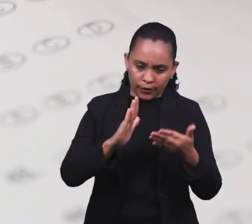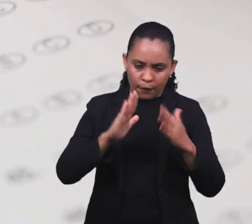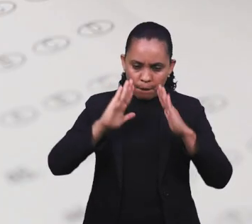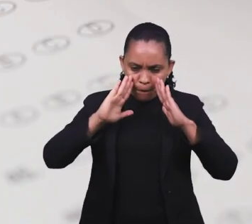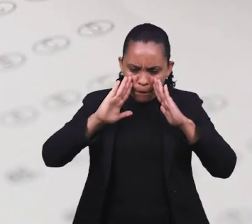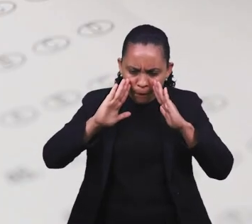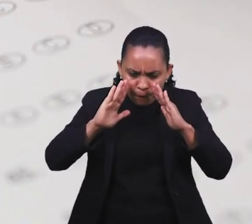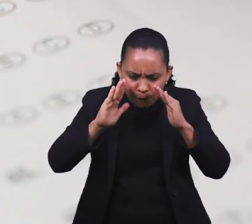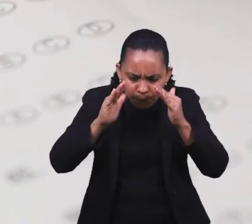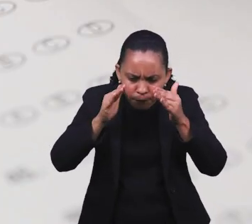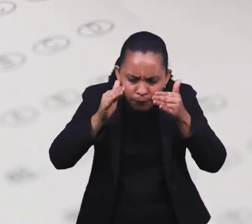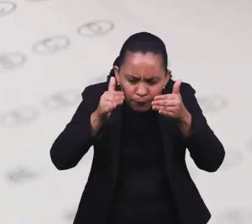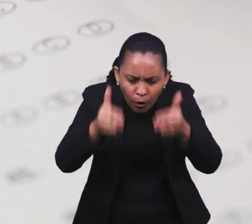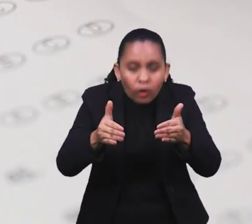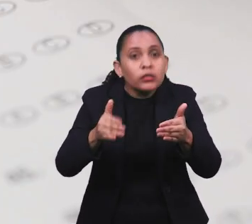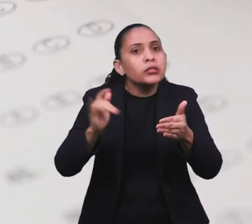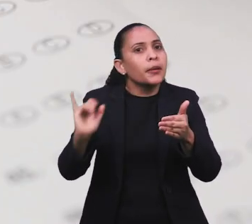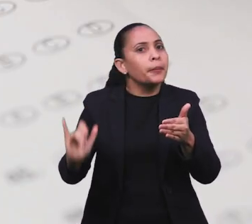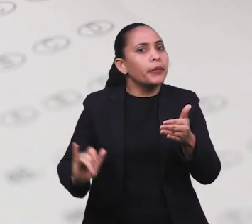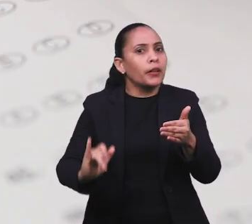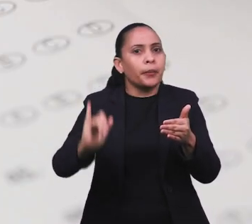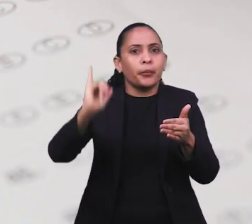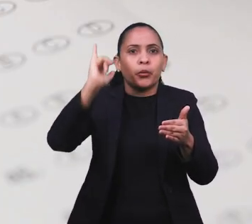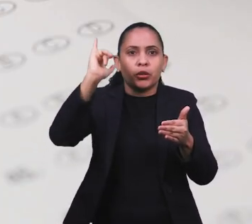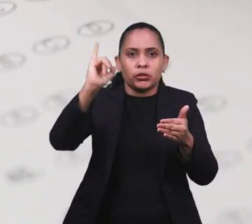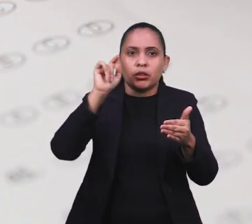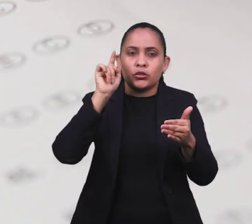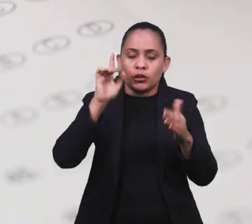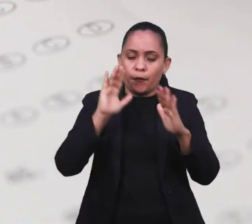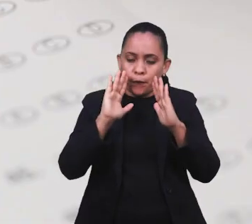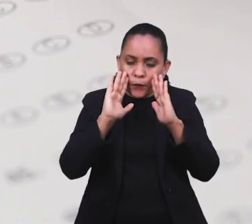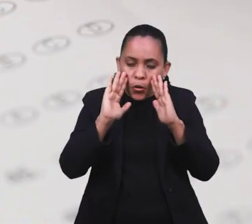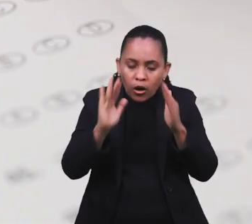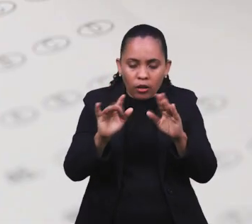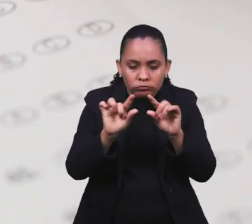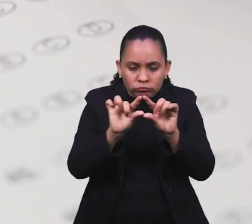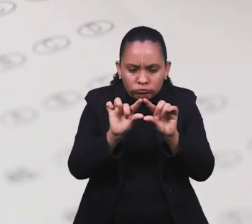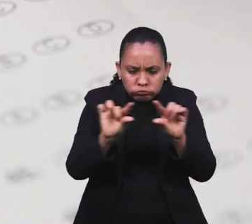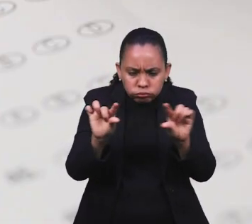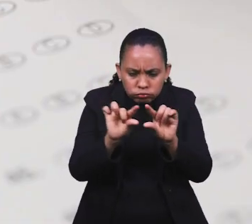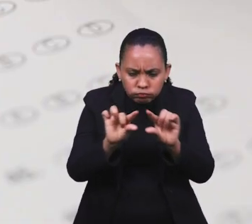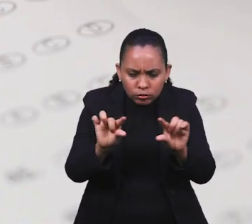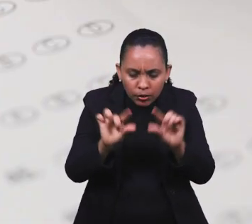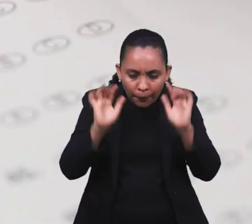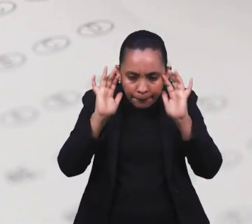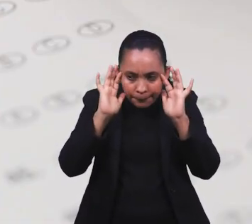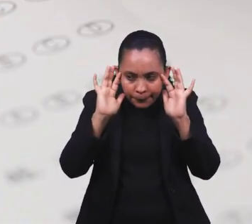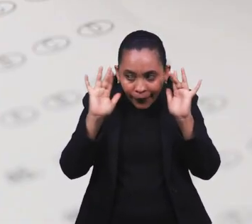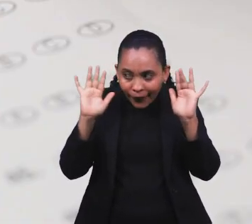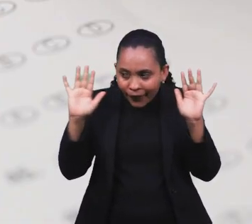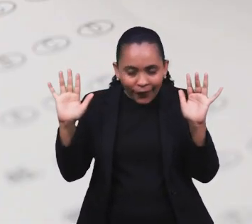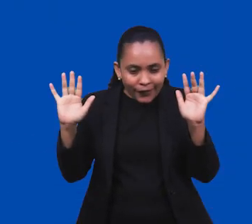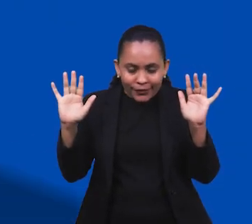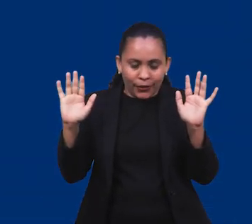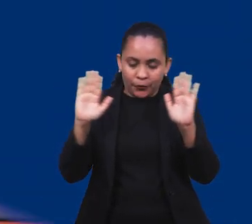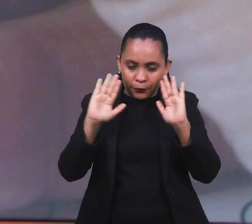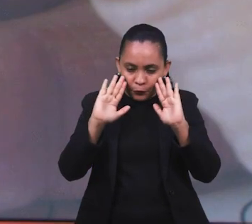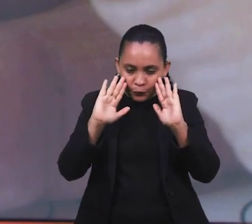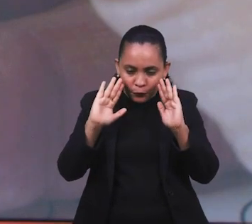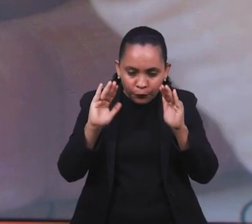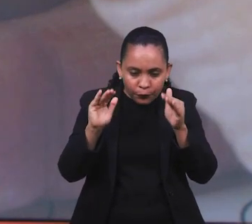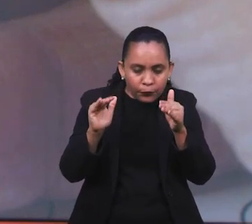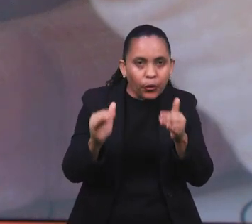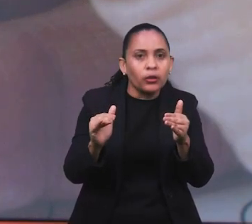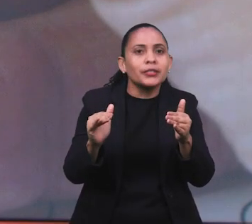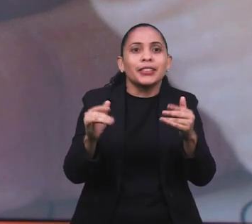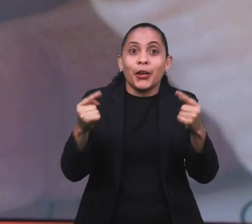direcionada, tá? Isso aqui é fundamental para você focar na sua leitura sem distrações. Esse aqui talvez seja um